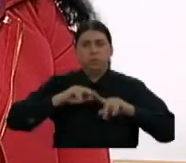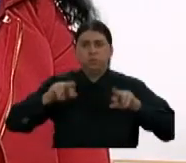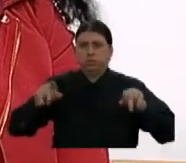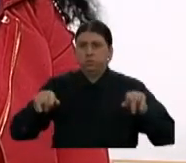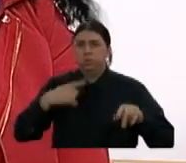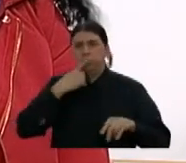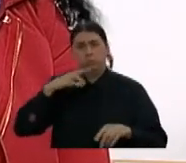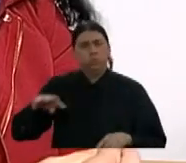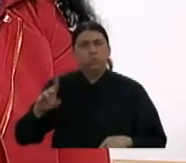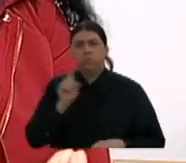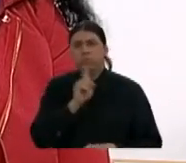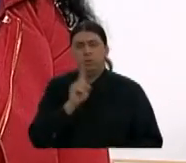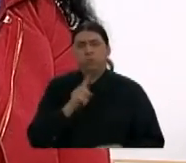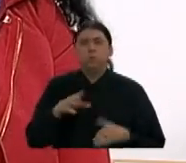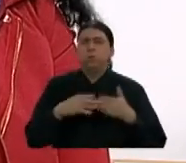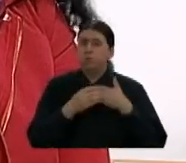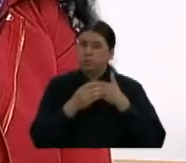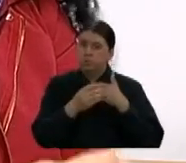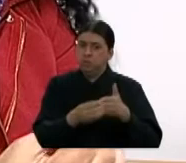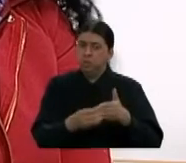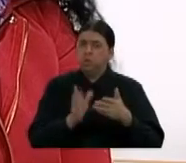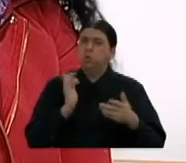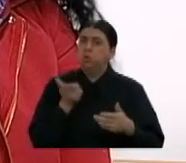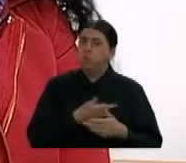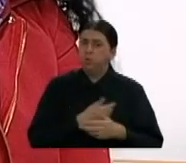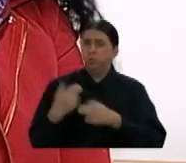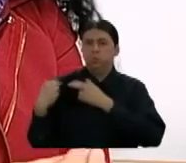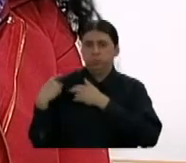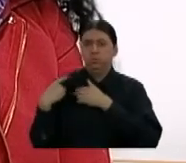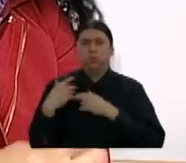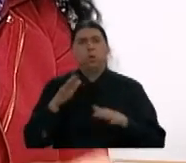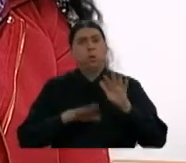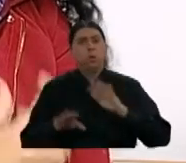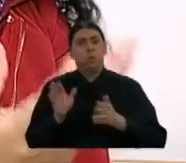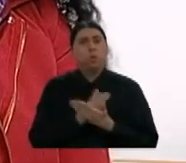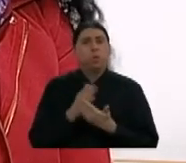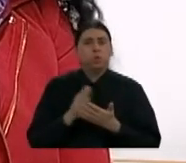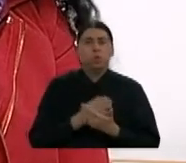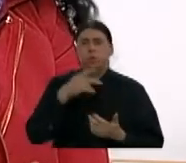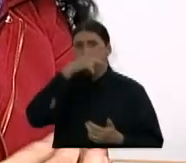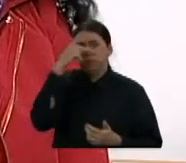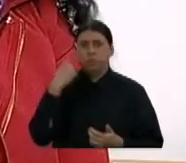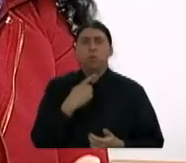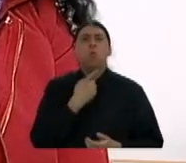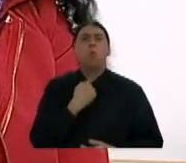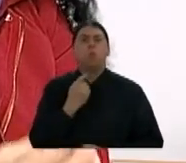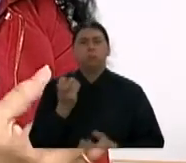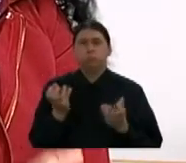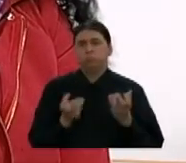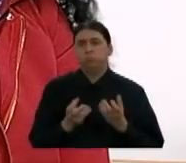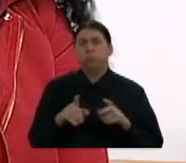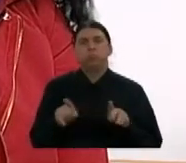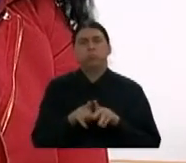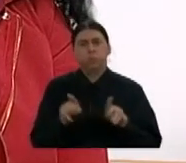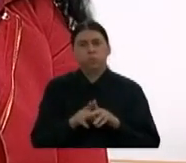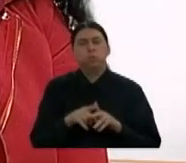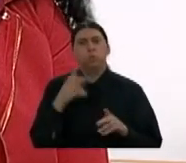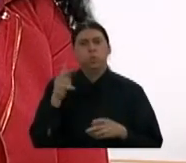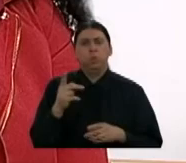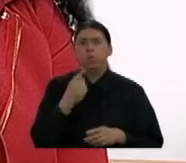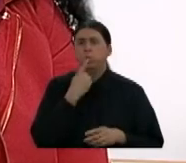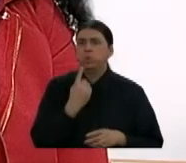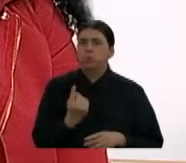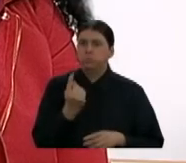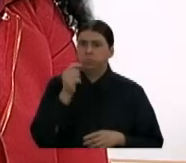crianças nós vamos direcionar conforme o perfil desejado e conforme a sua habilitação para uma criança